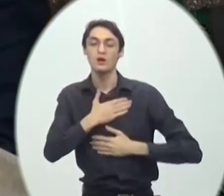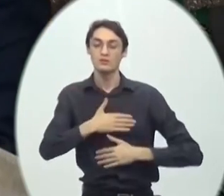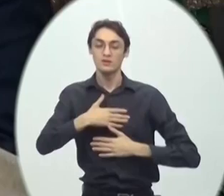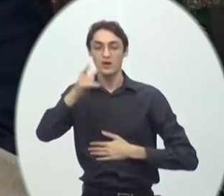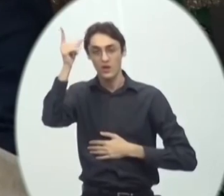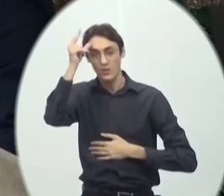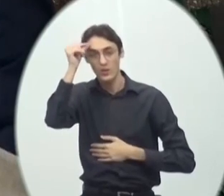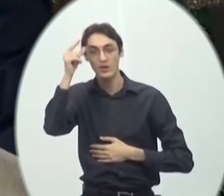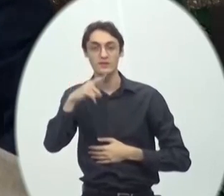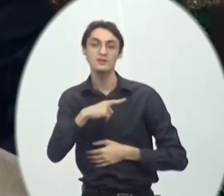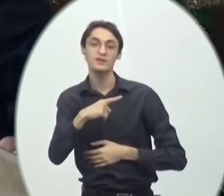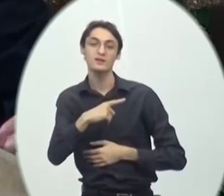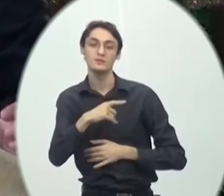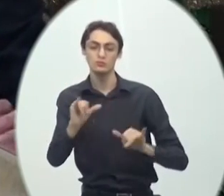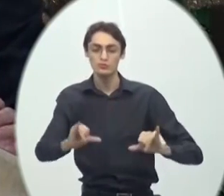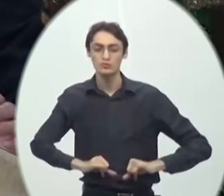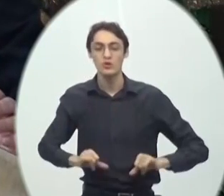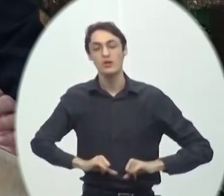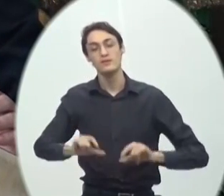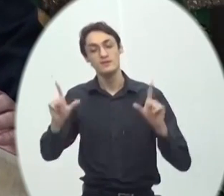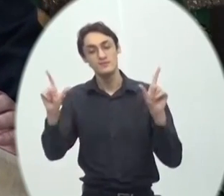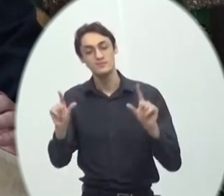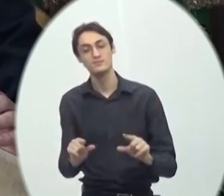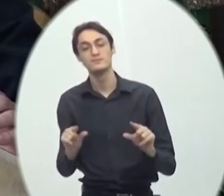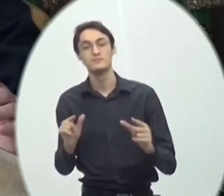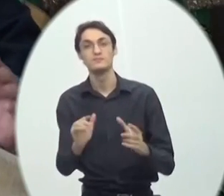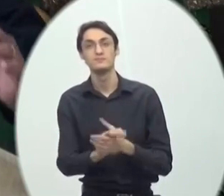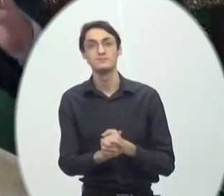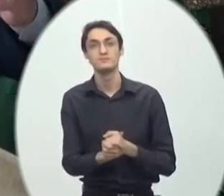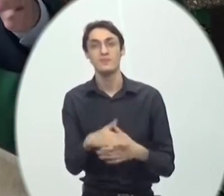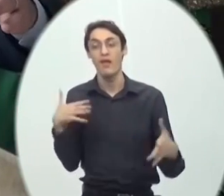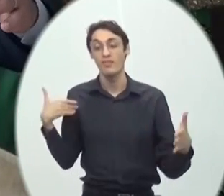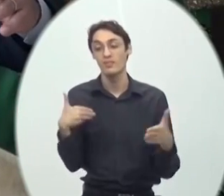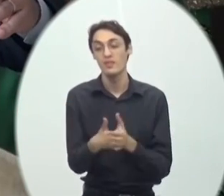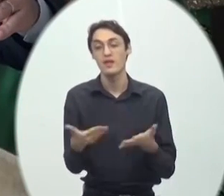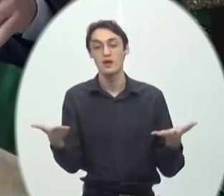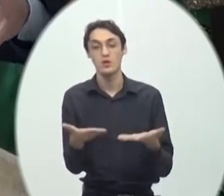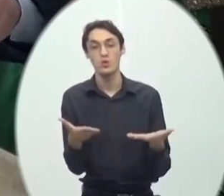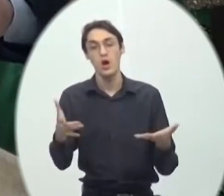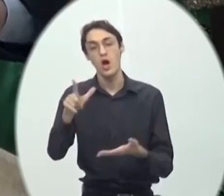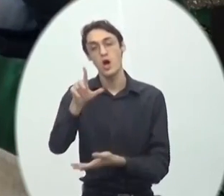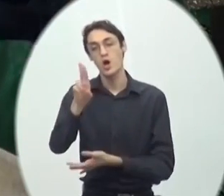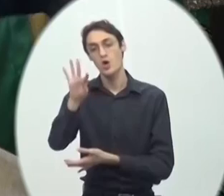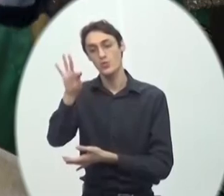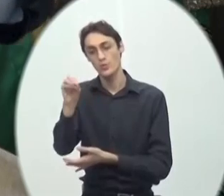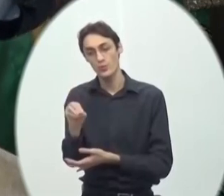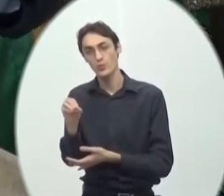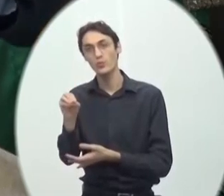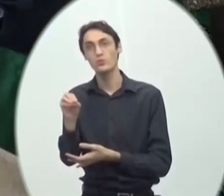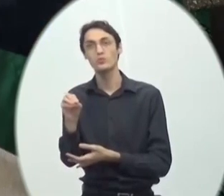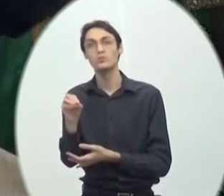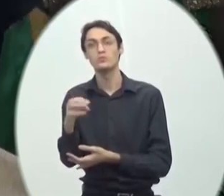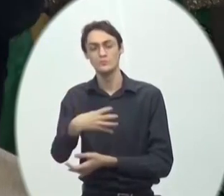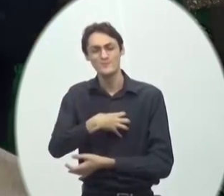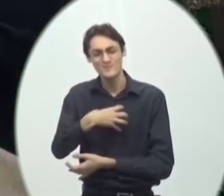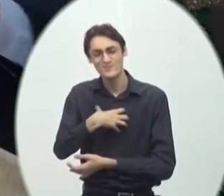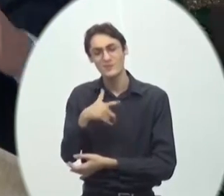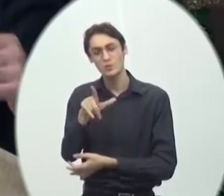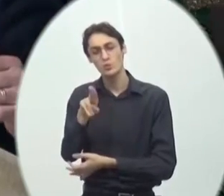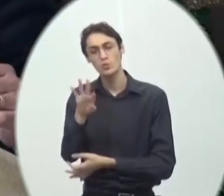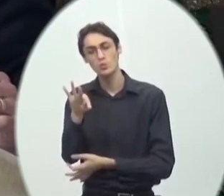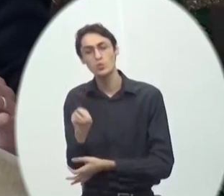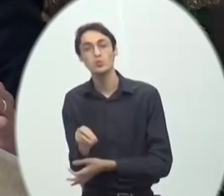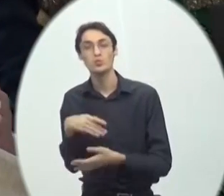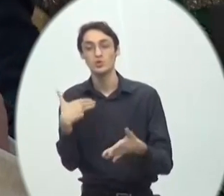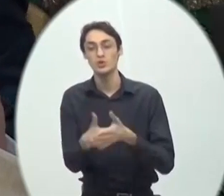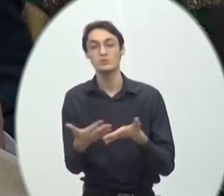sofrimento. É claro que a gente não deu tempo de ter luto, é um fato, é outro fato,